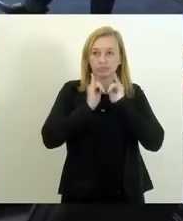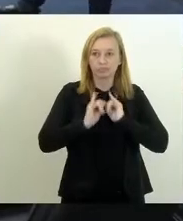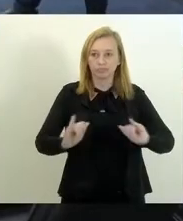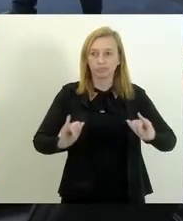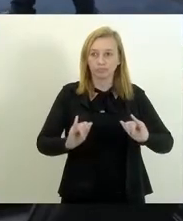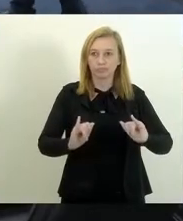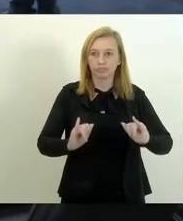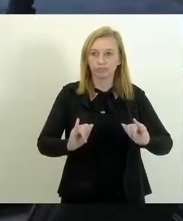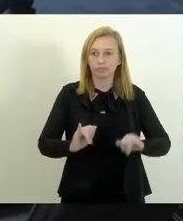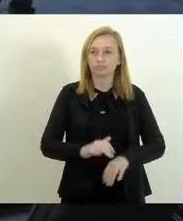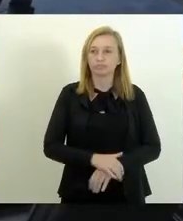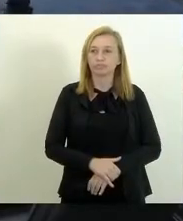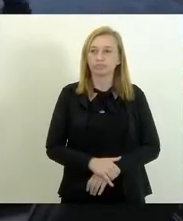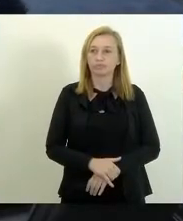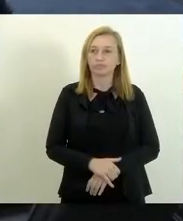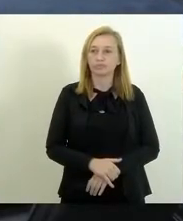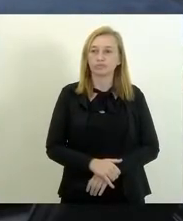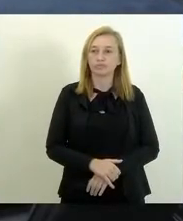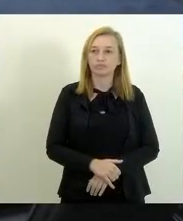Anuncio.